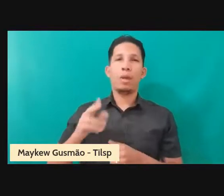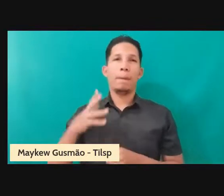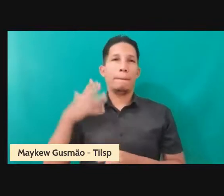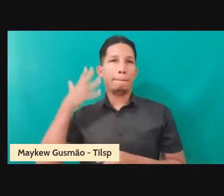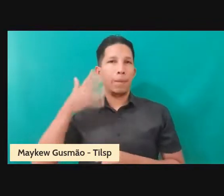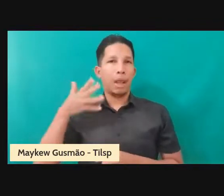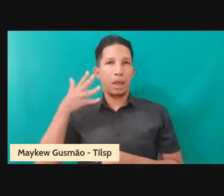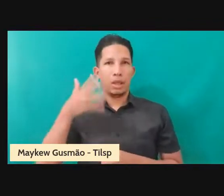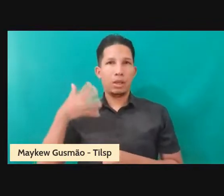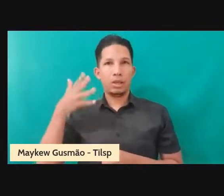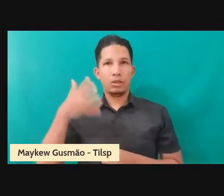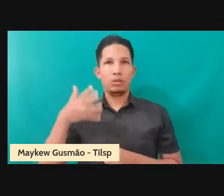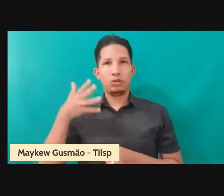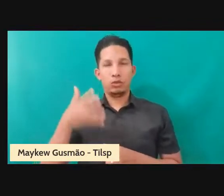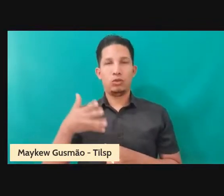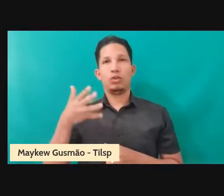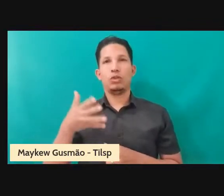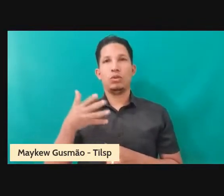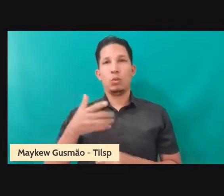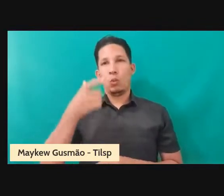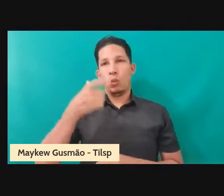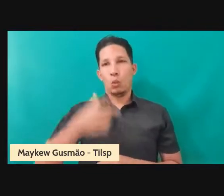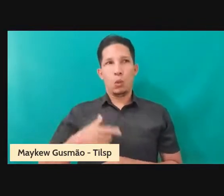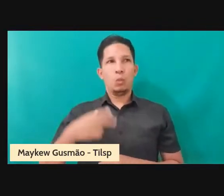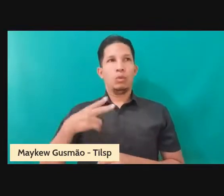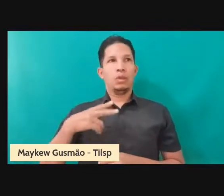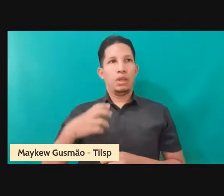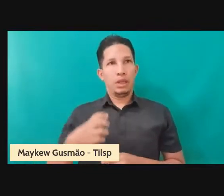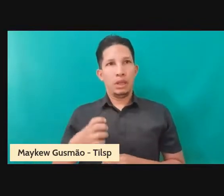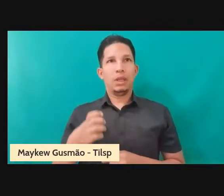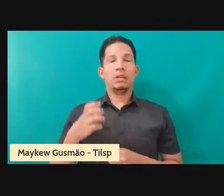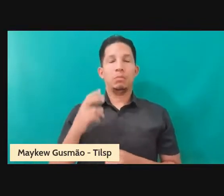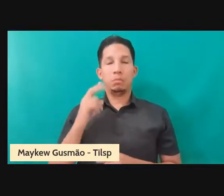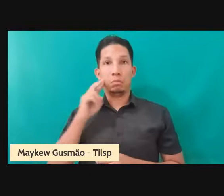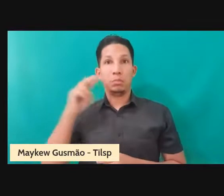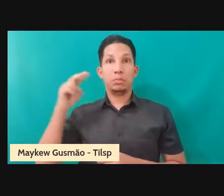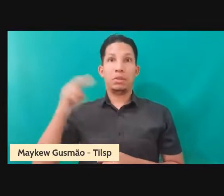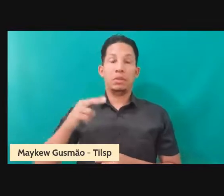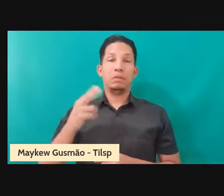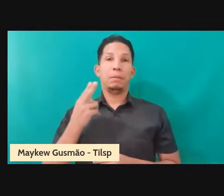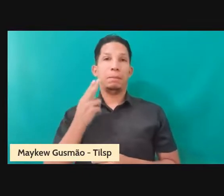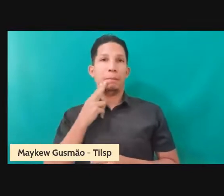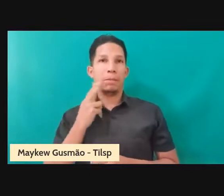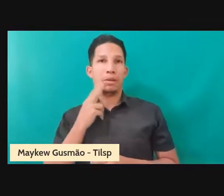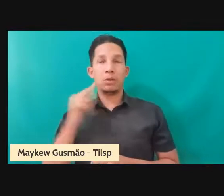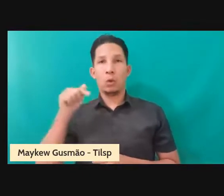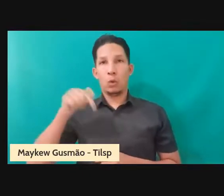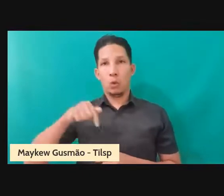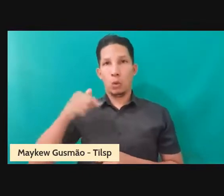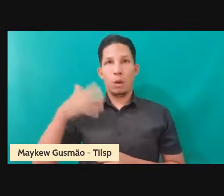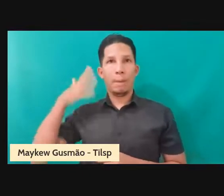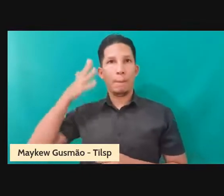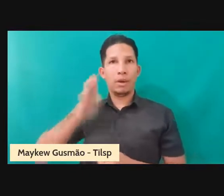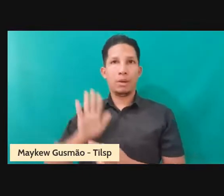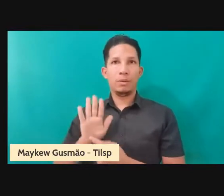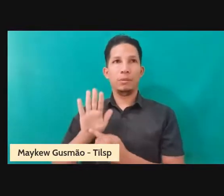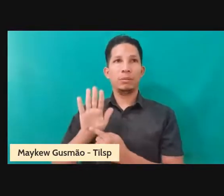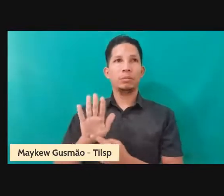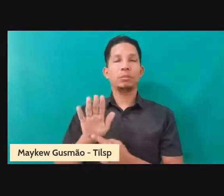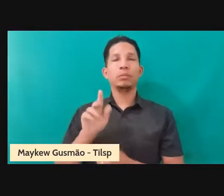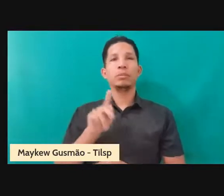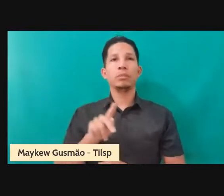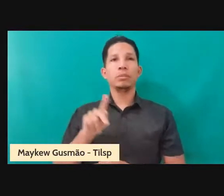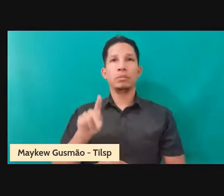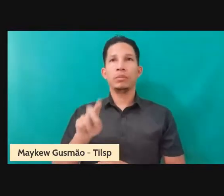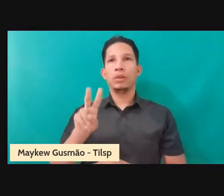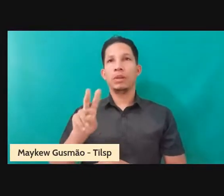na Tradução e Interpretação de Libras, Olhares Bakhtinianos. Hoje quem vai fazer a palestra é a professora